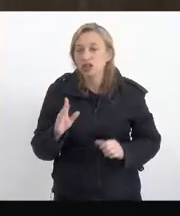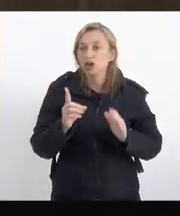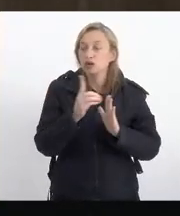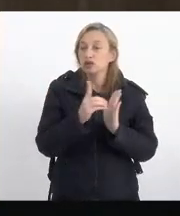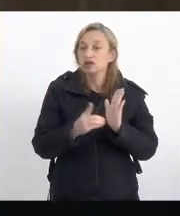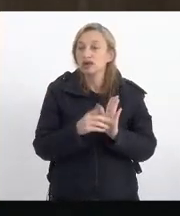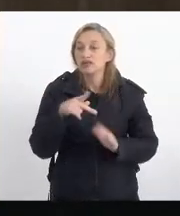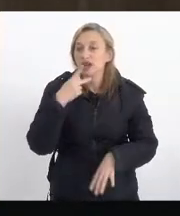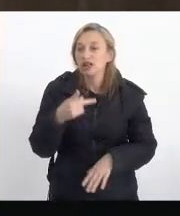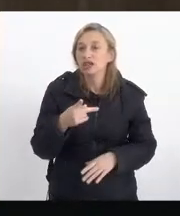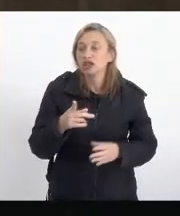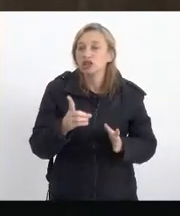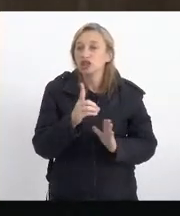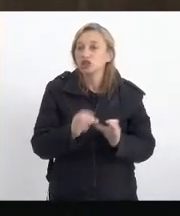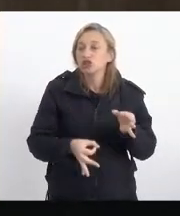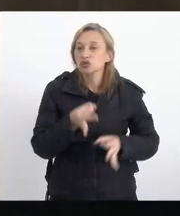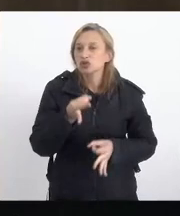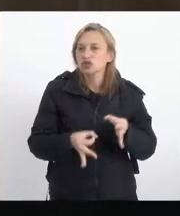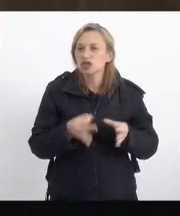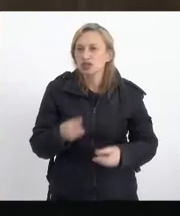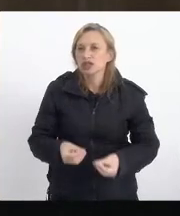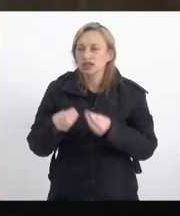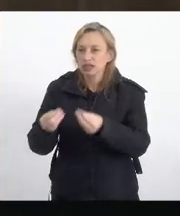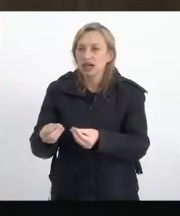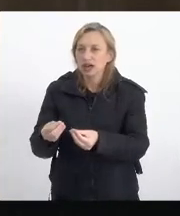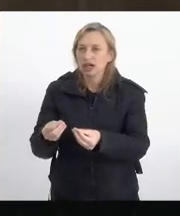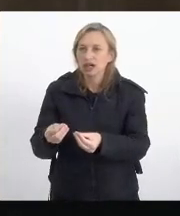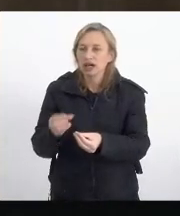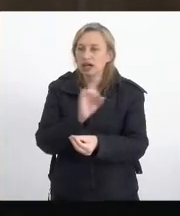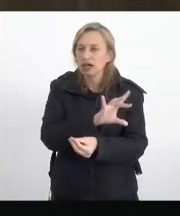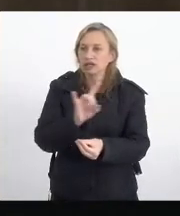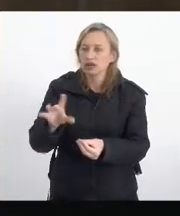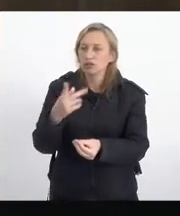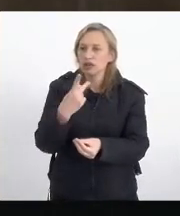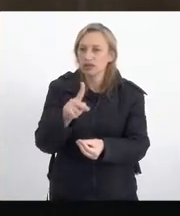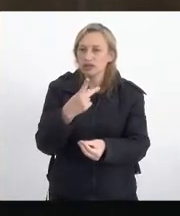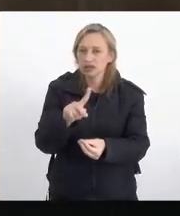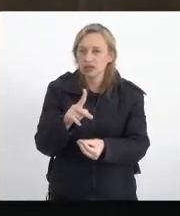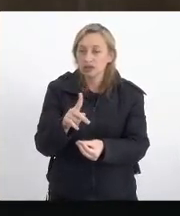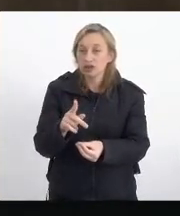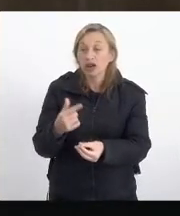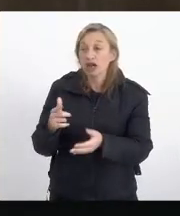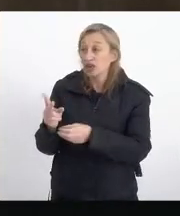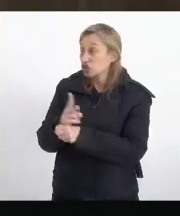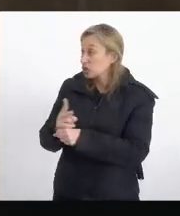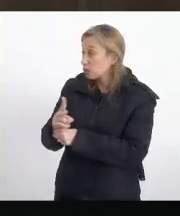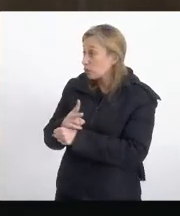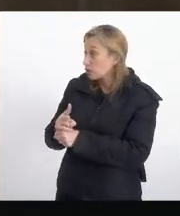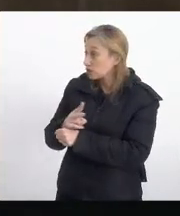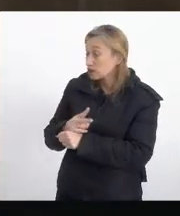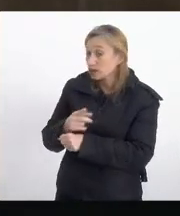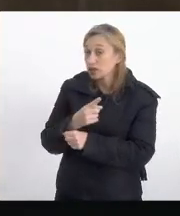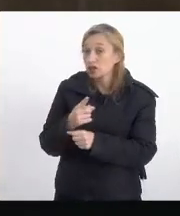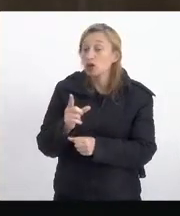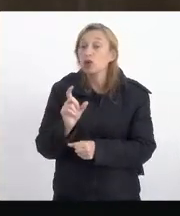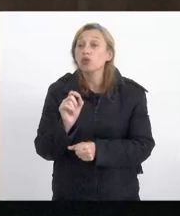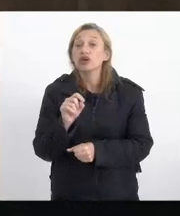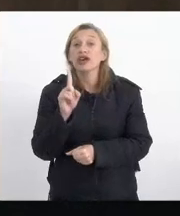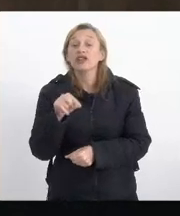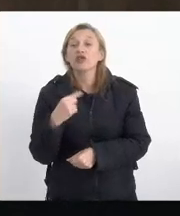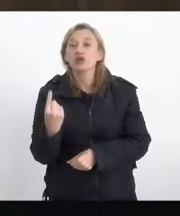virtude que dá a cada um o que é seu. Aqui a gente está procurando aqui o que é